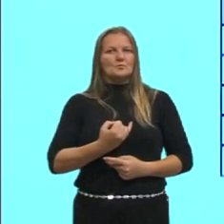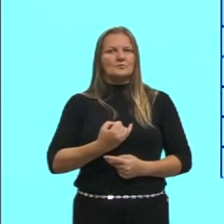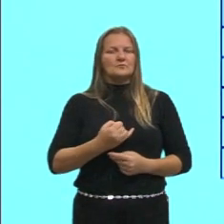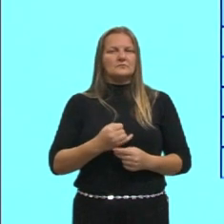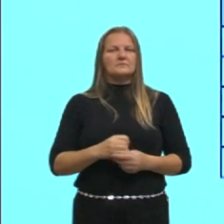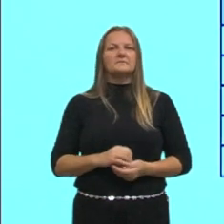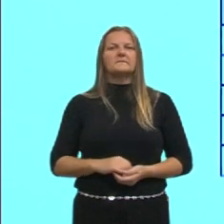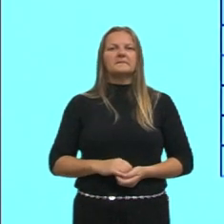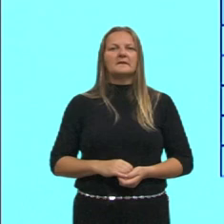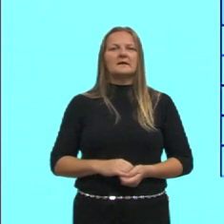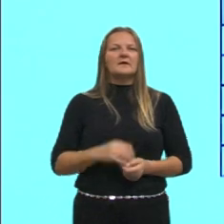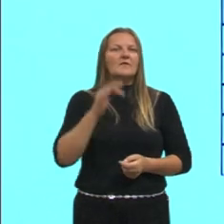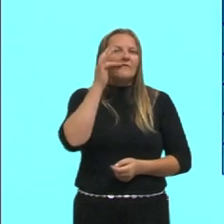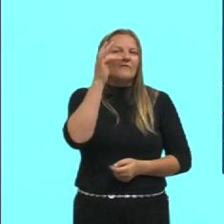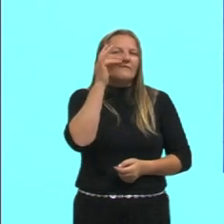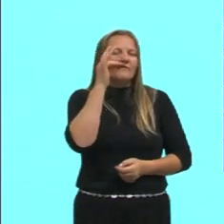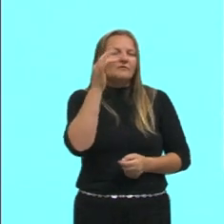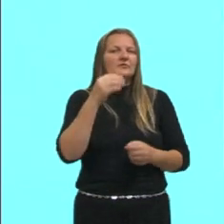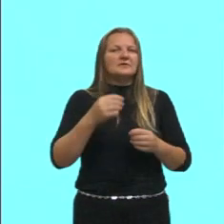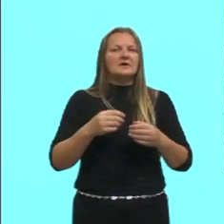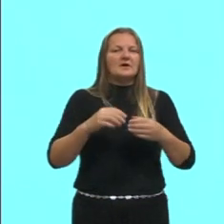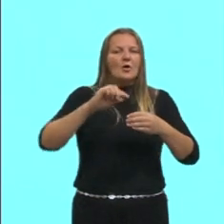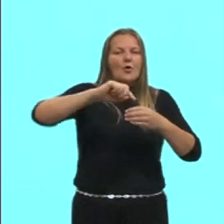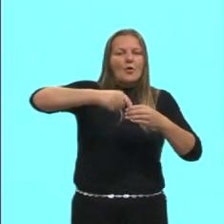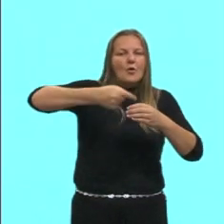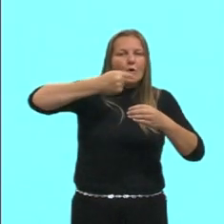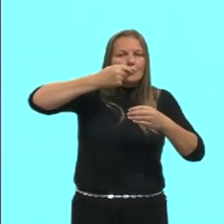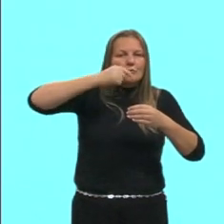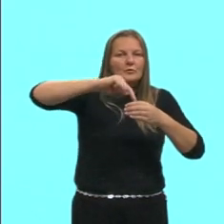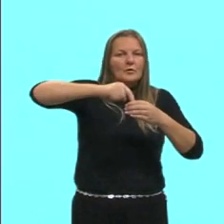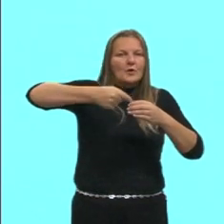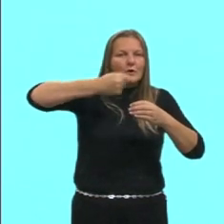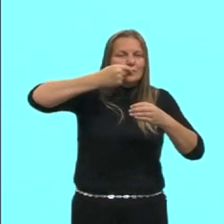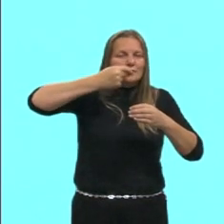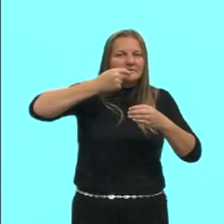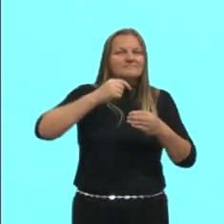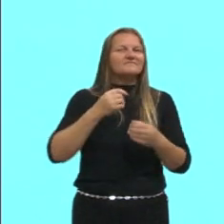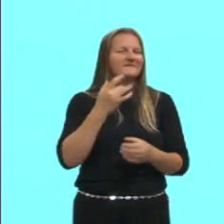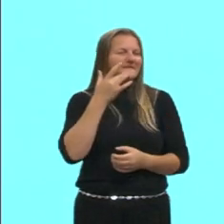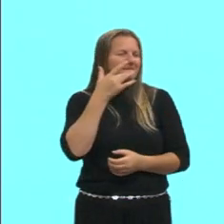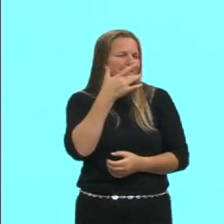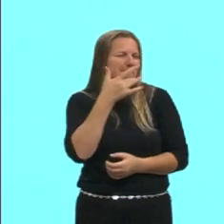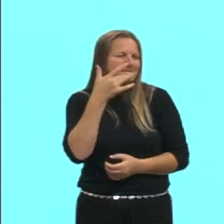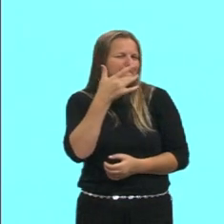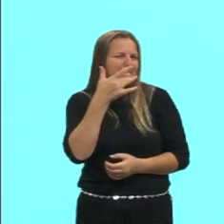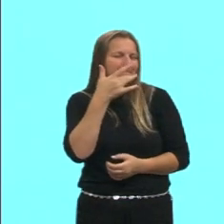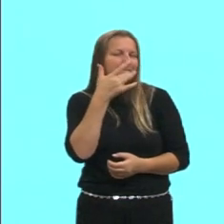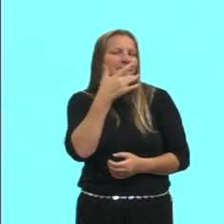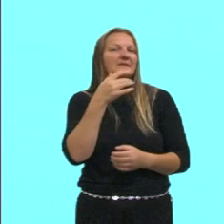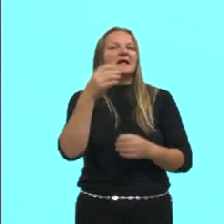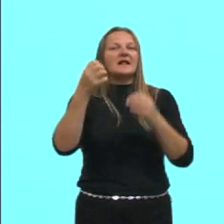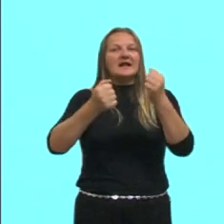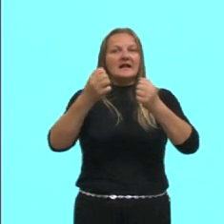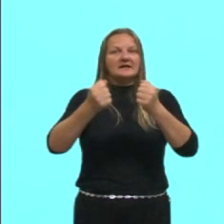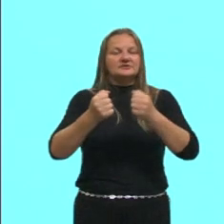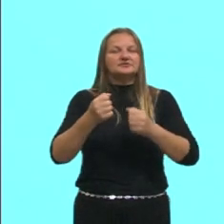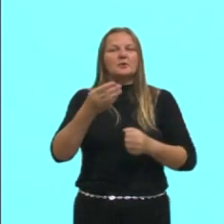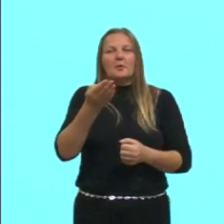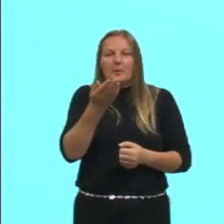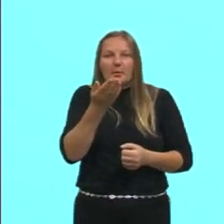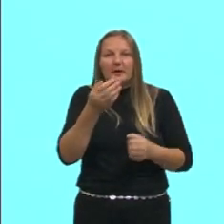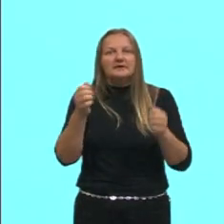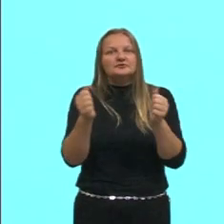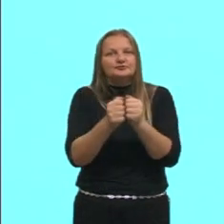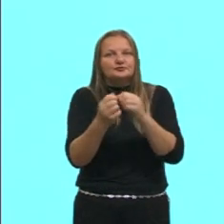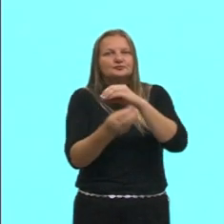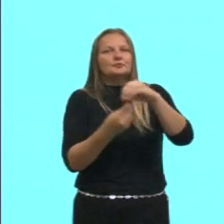de uma frutinha a gente junto com iogurte natural para dar um sabor mais agradável ela acaba sendo utilizado leite em pó exatamente por isso por